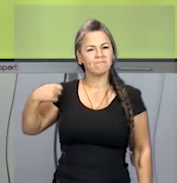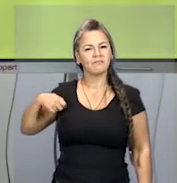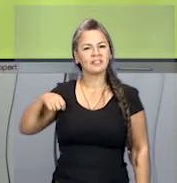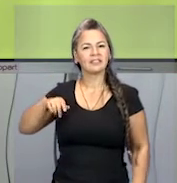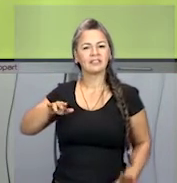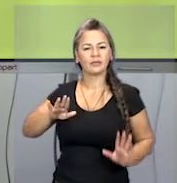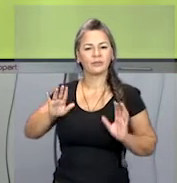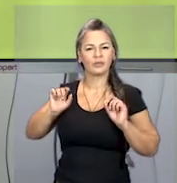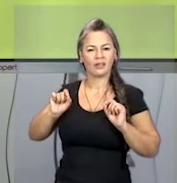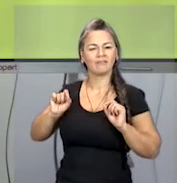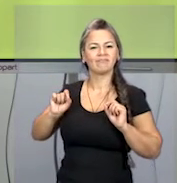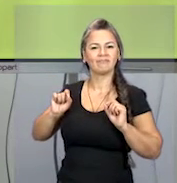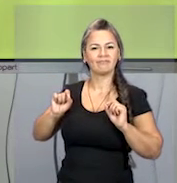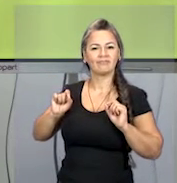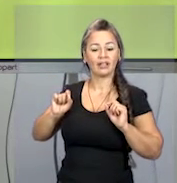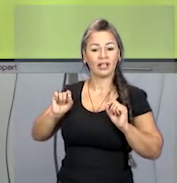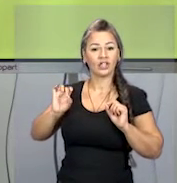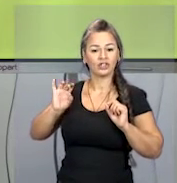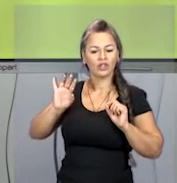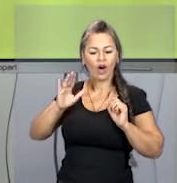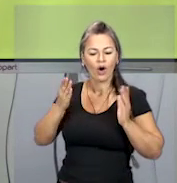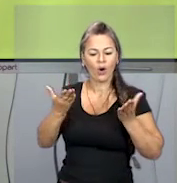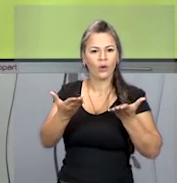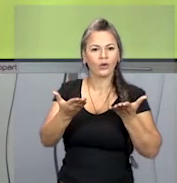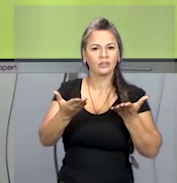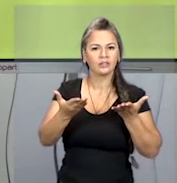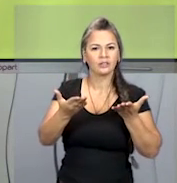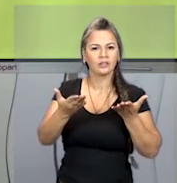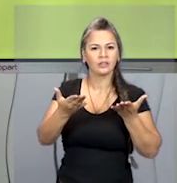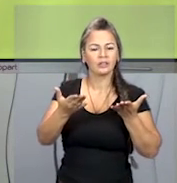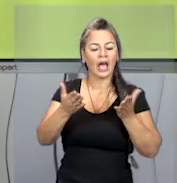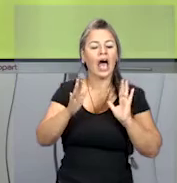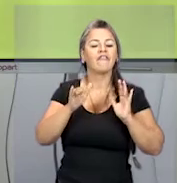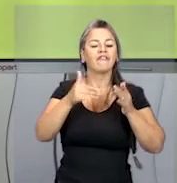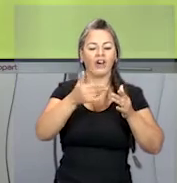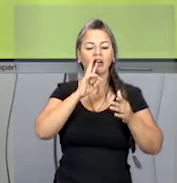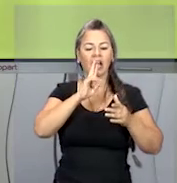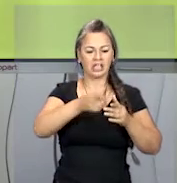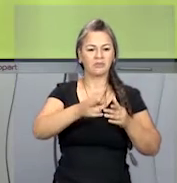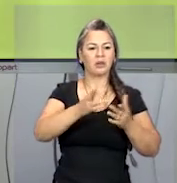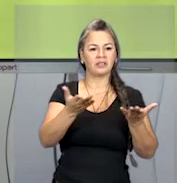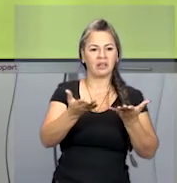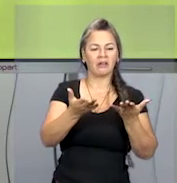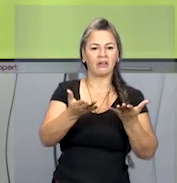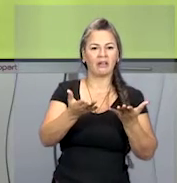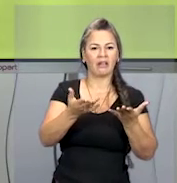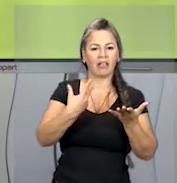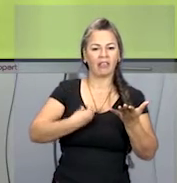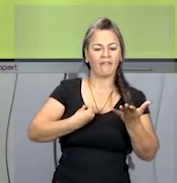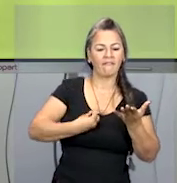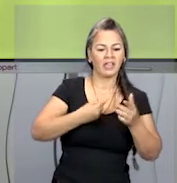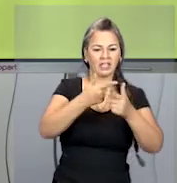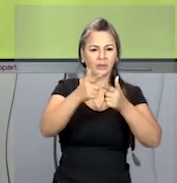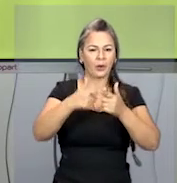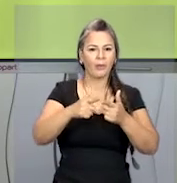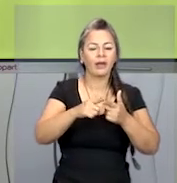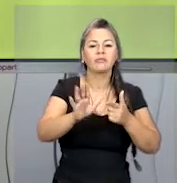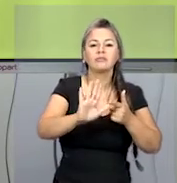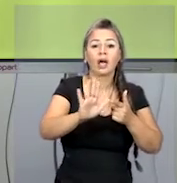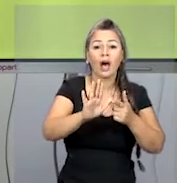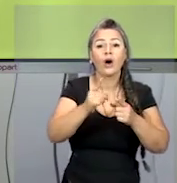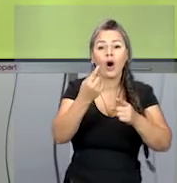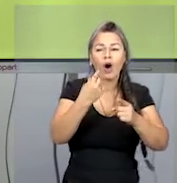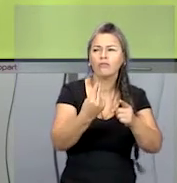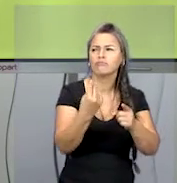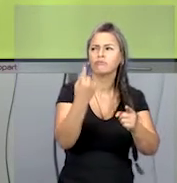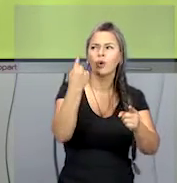não analisamos apenas do ponto de vista presente. Nós precisamos entender a sua formação enquanto cidade moderna